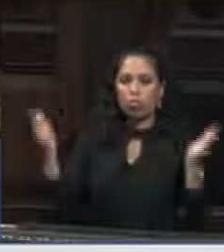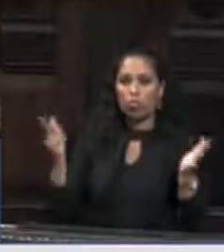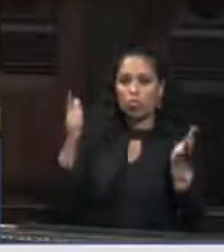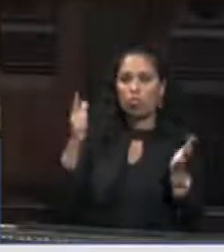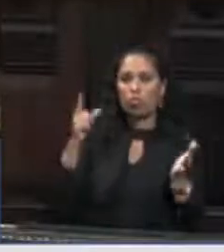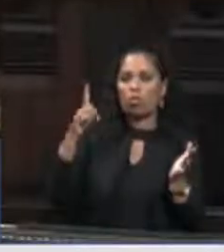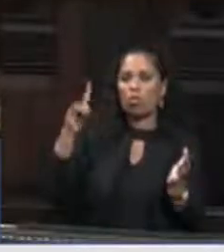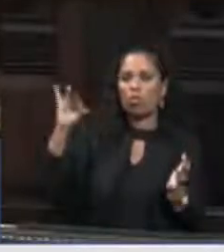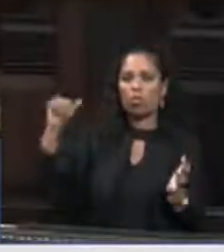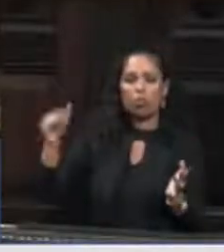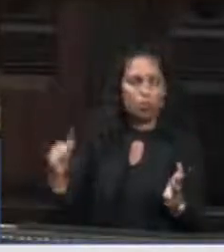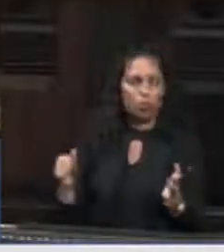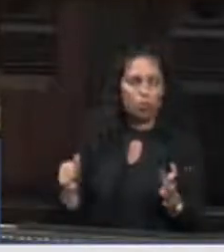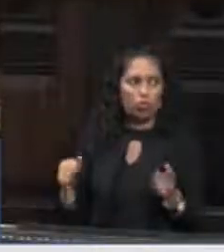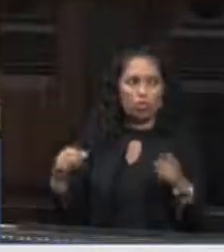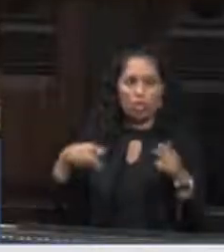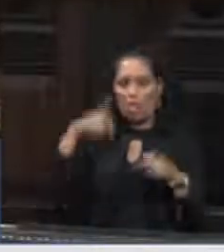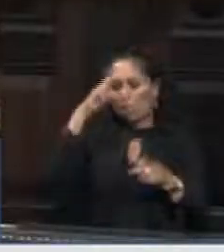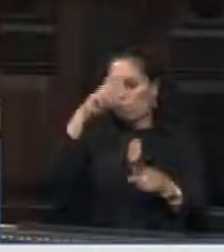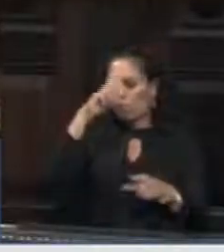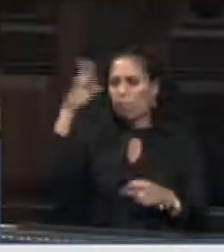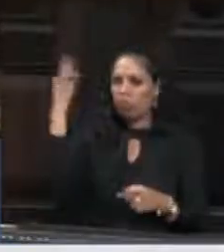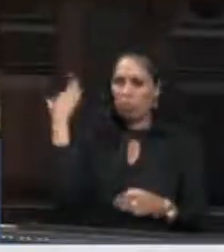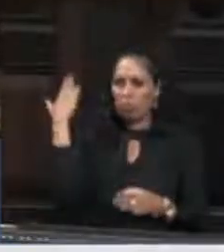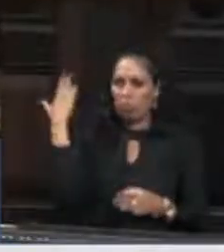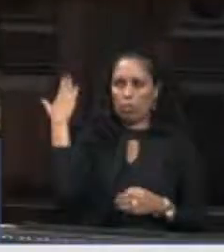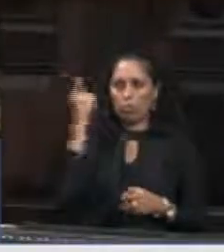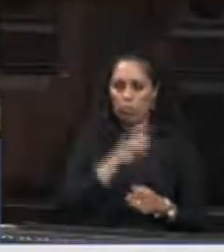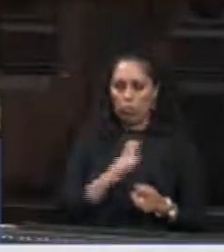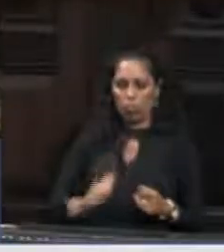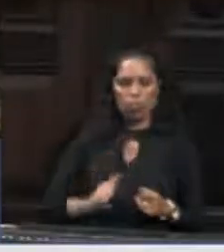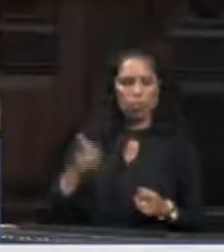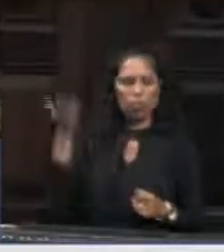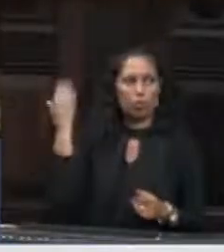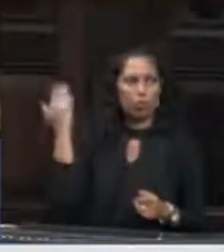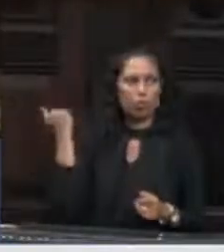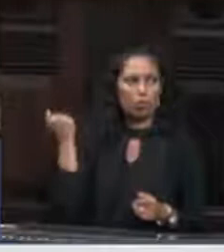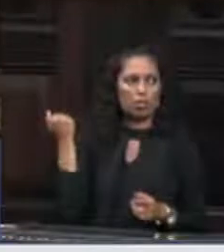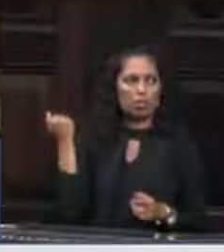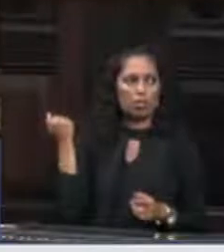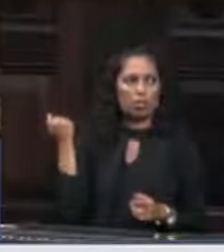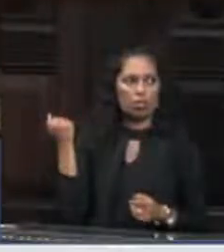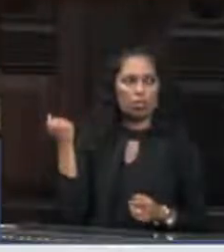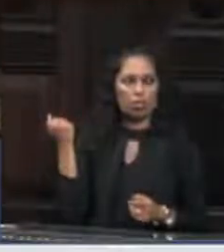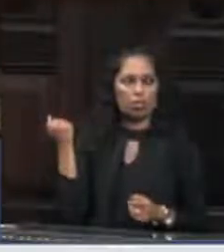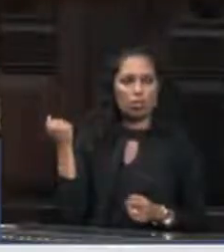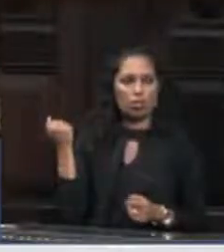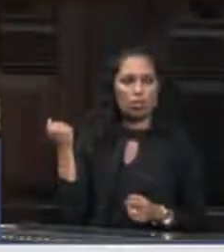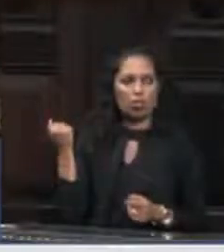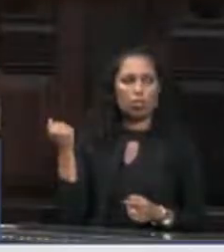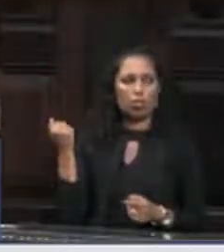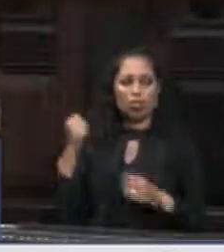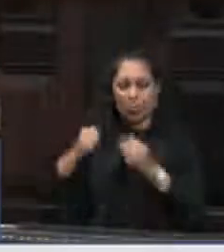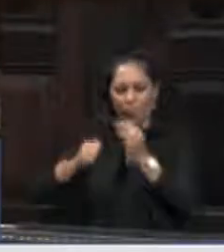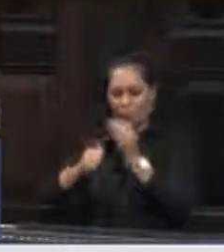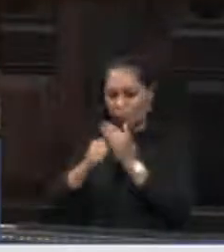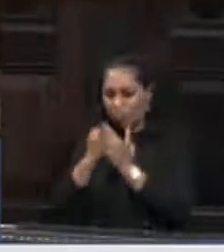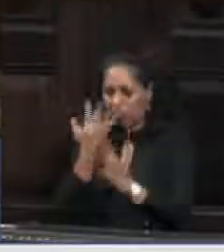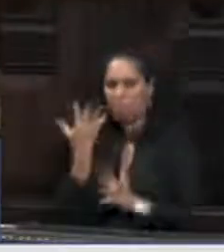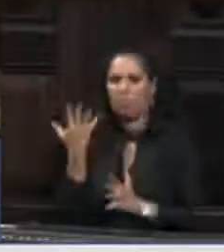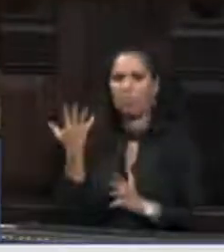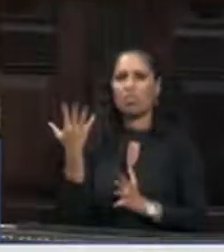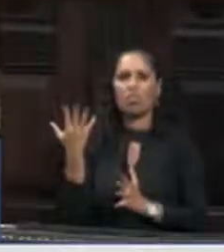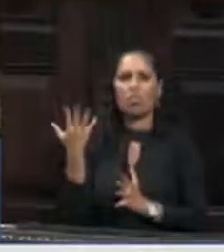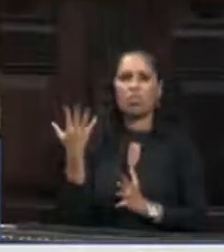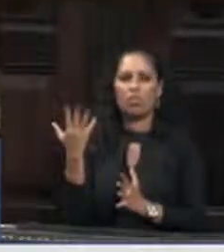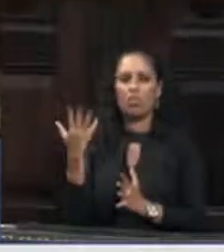E lembrando que na legislatura passada, mais de uma vez, aliás, em diversas oportunidades,